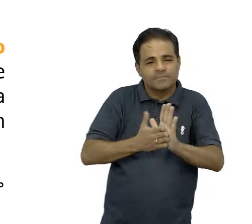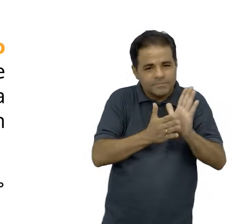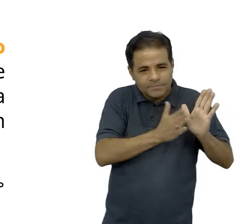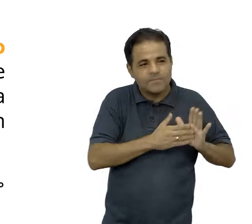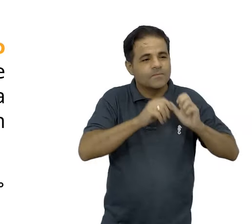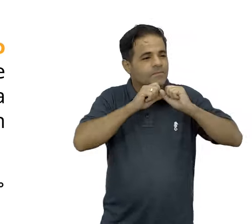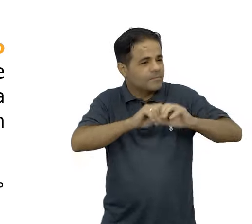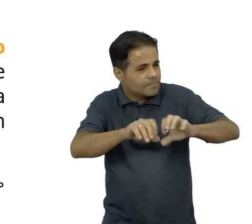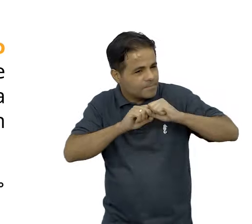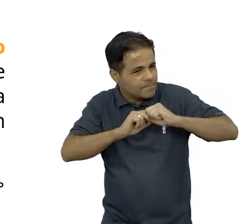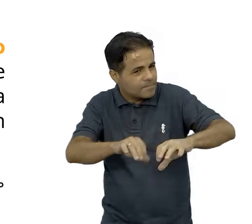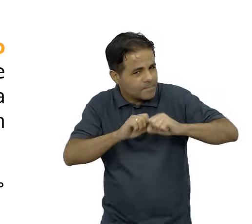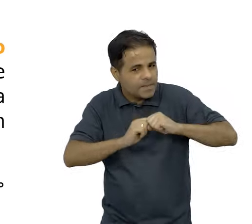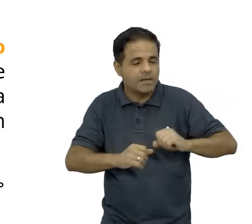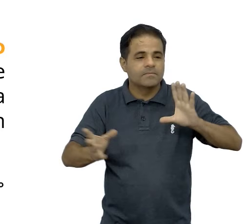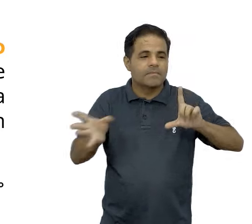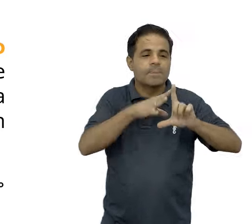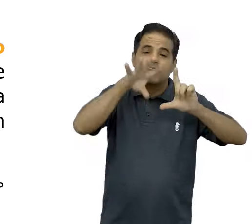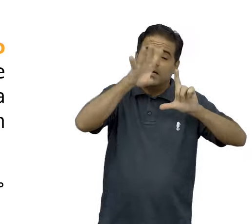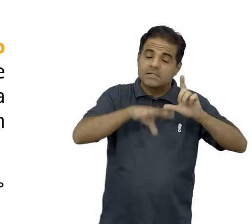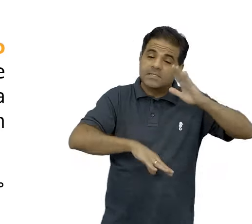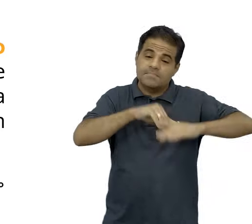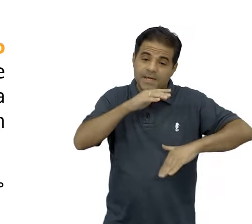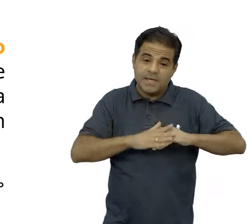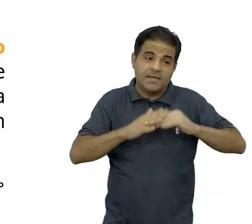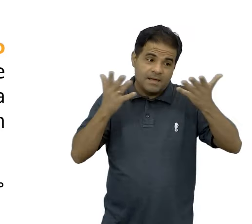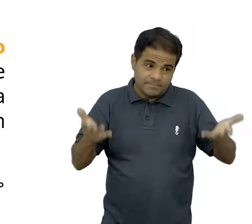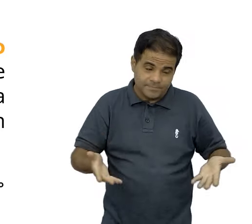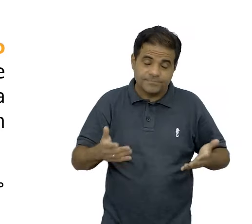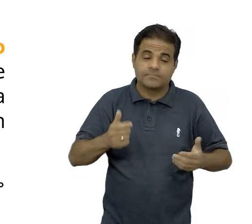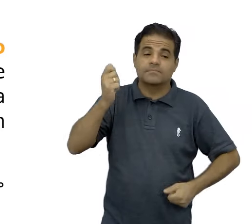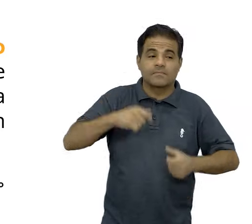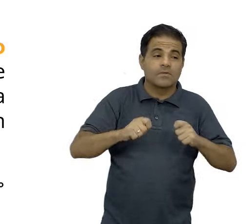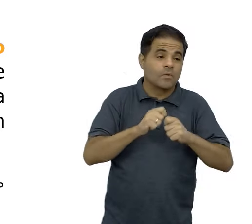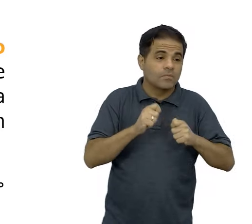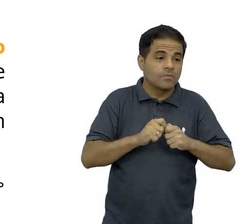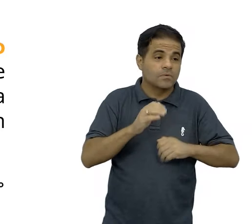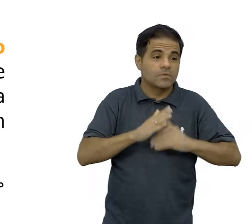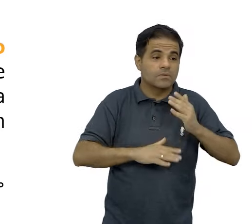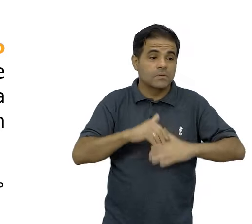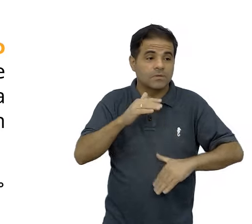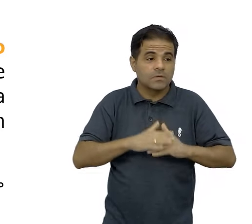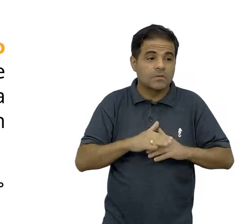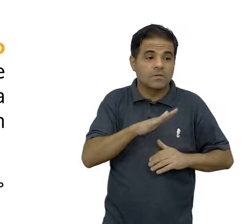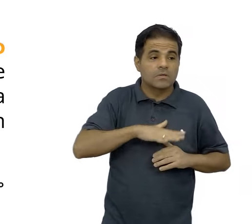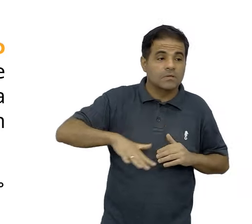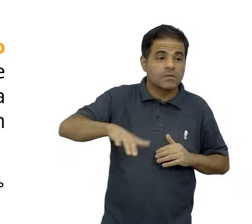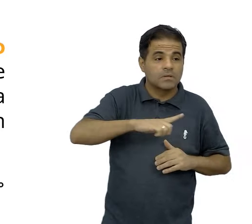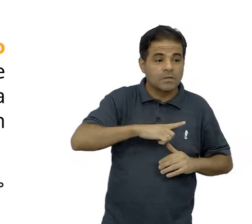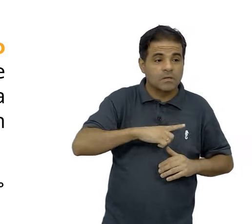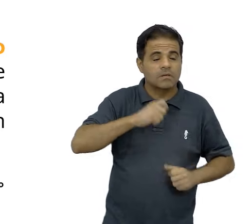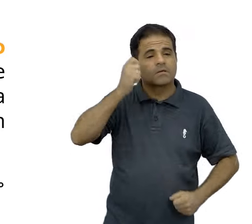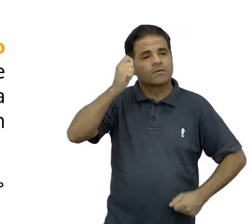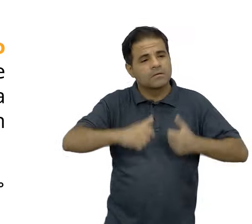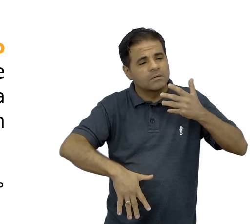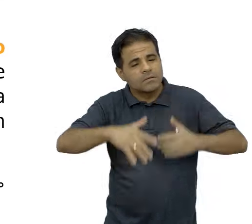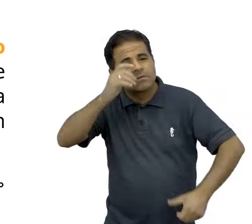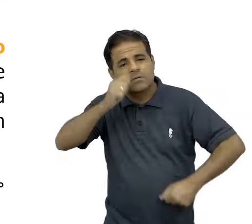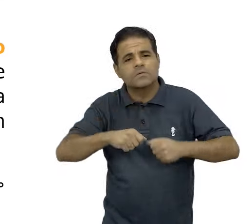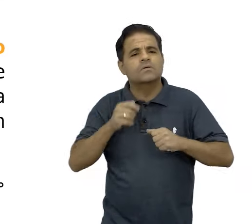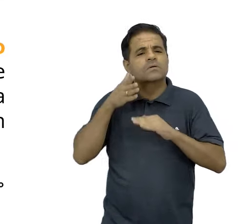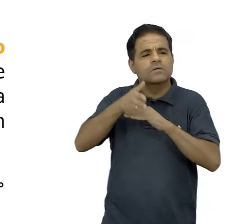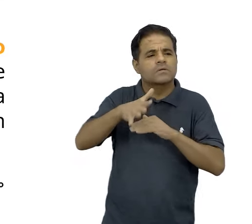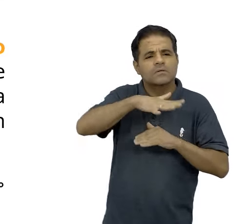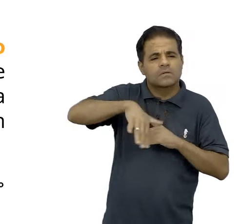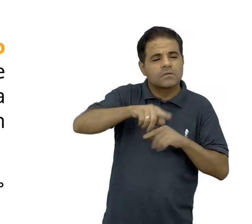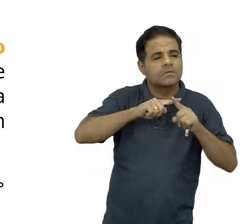ensino. Então, a matriz de habilidades, ela norteia e faz isso em conjunto. Então, você aí